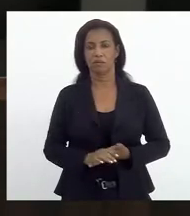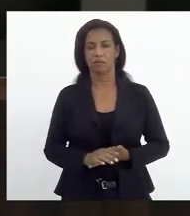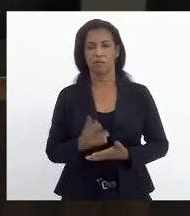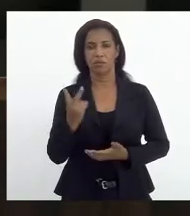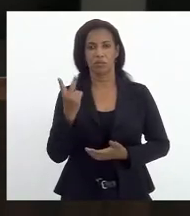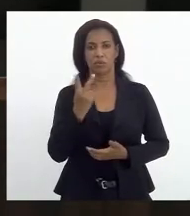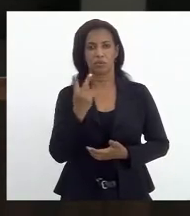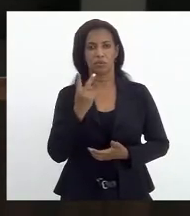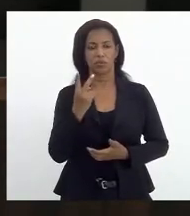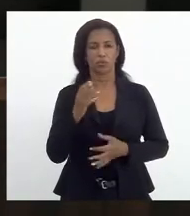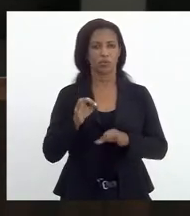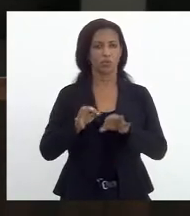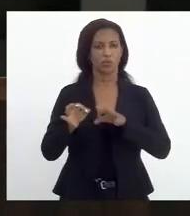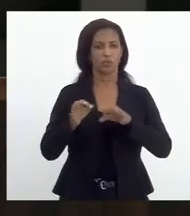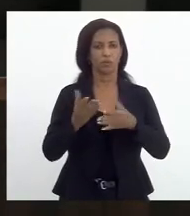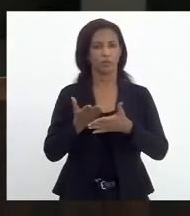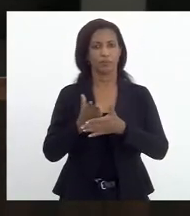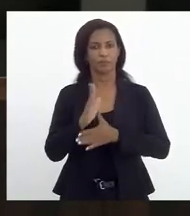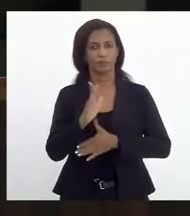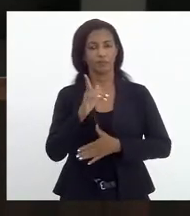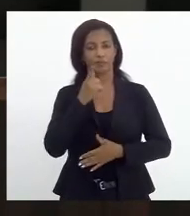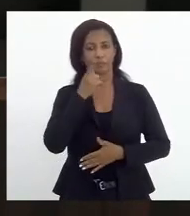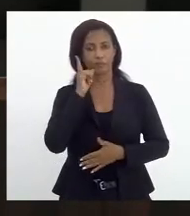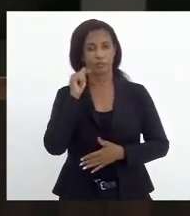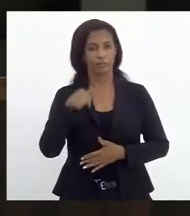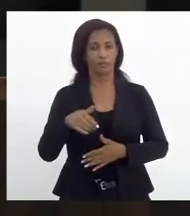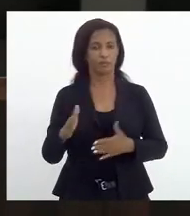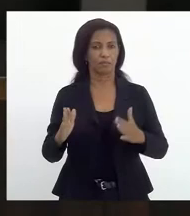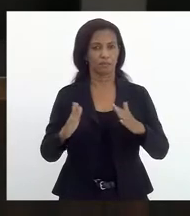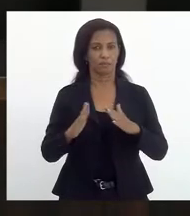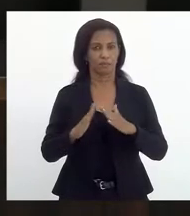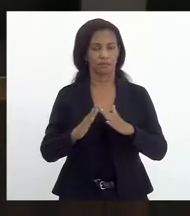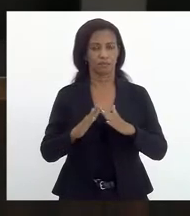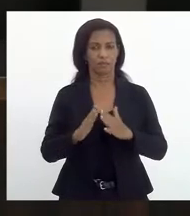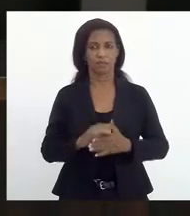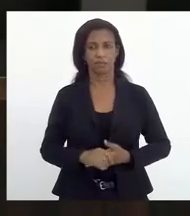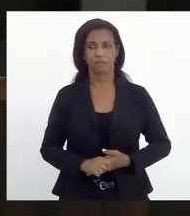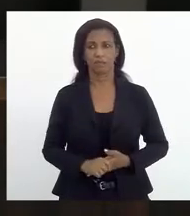dois projetos aprovados ontem nessa casa.